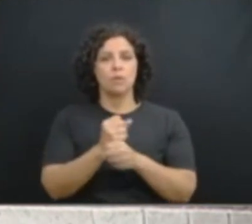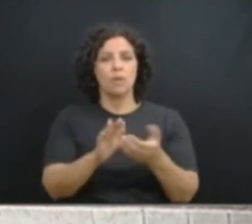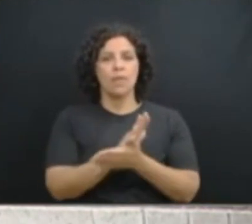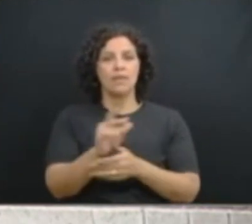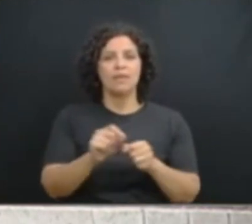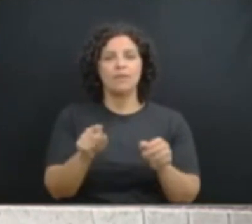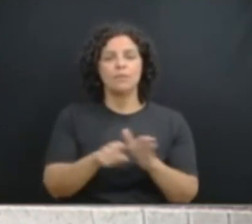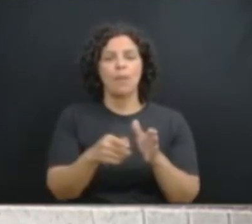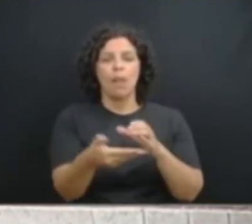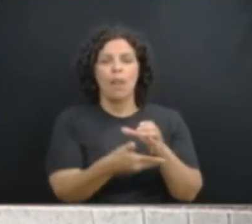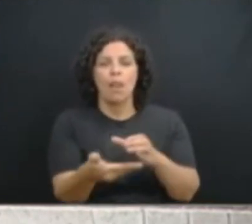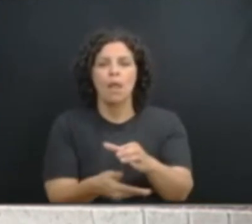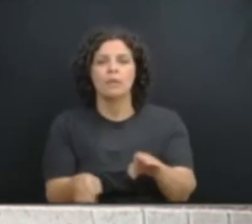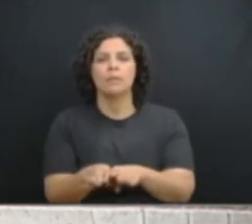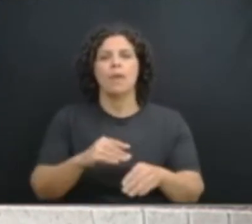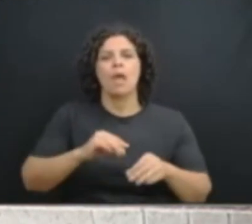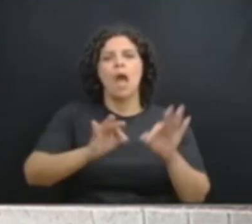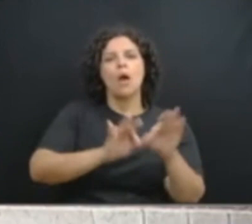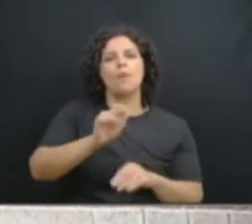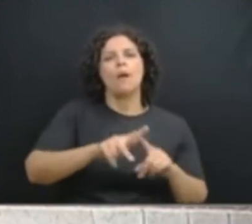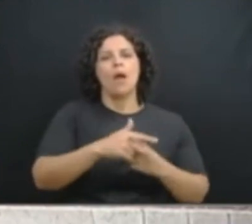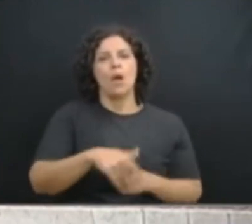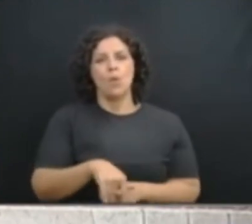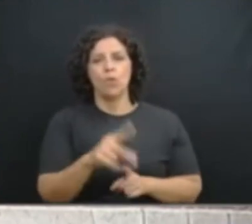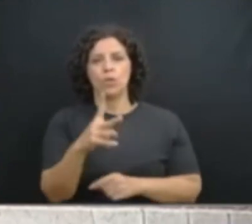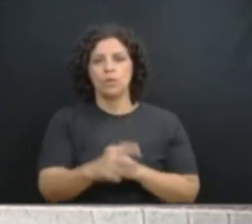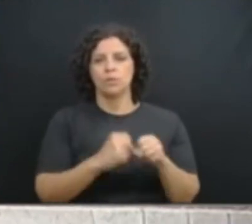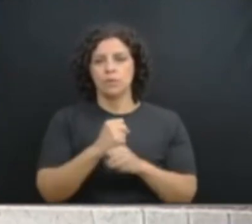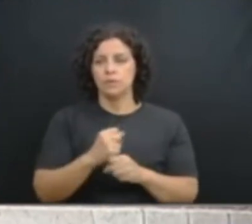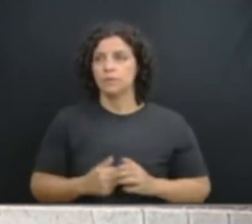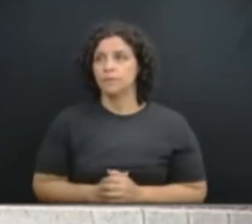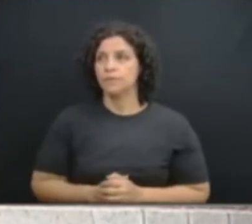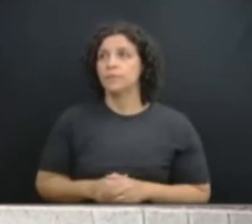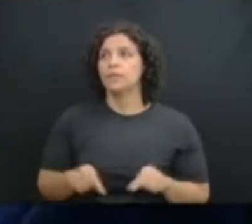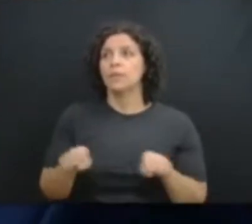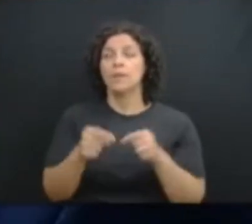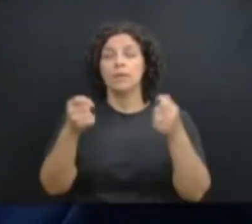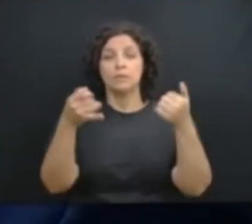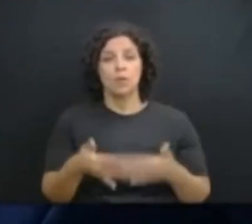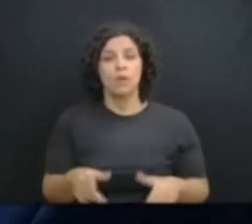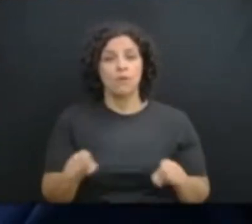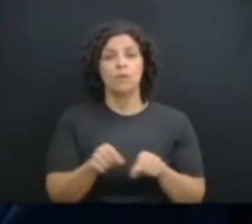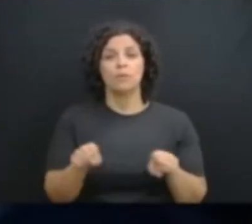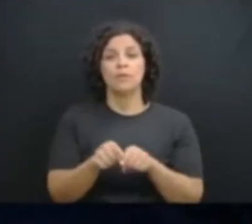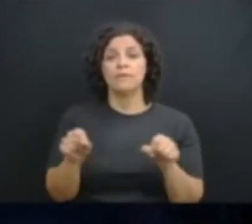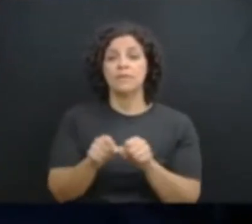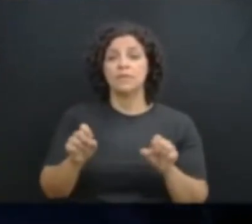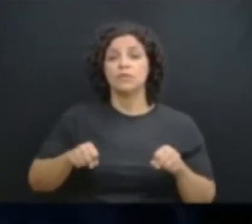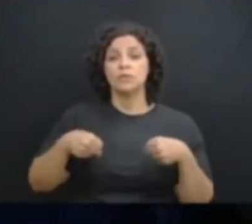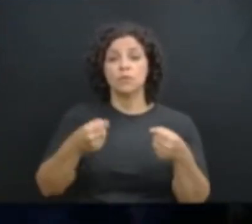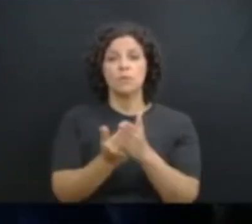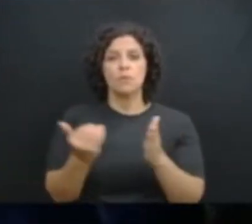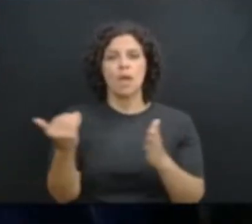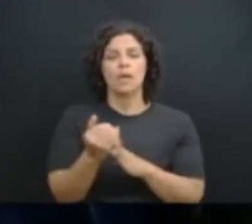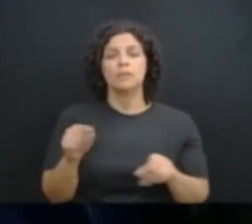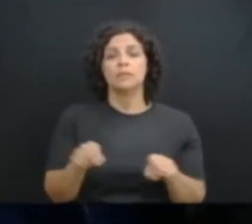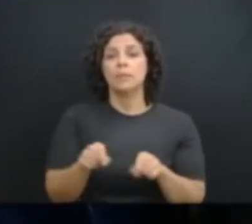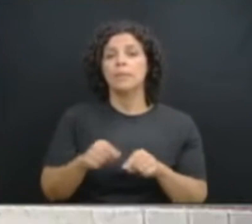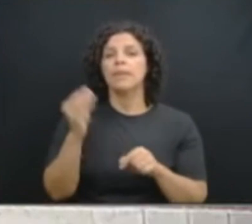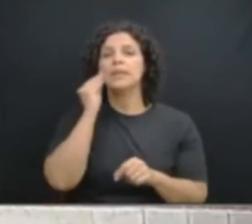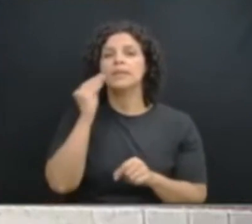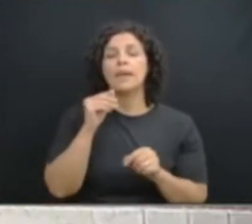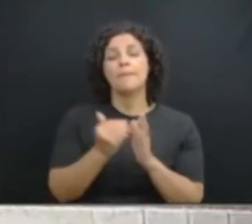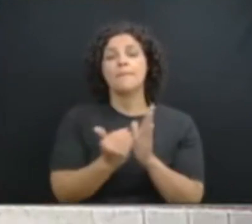para carpir e tapar buraco nesses 2 primeiros anos. Falou ainda de fazermos mais esforços para aumentar a